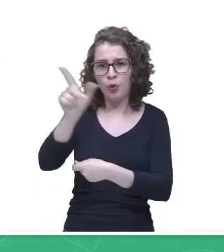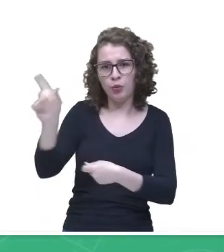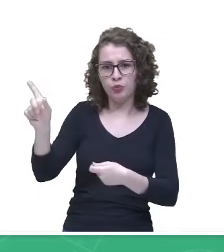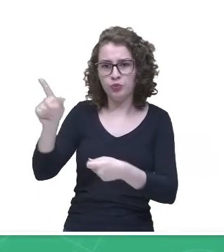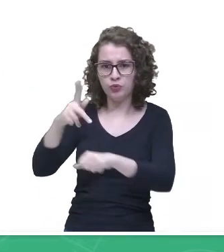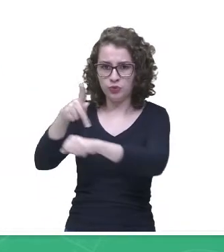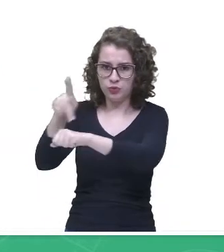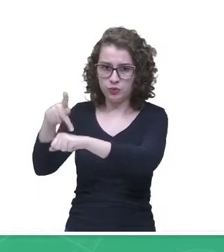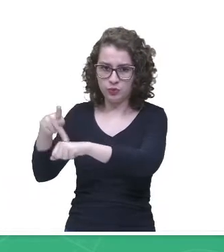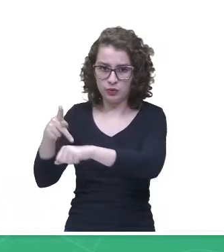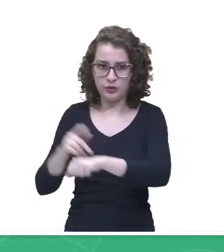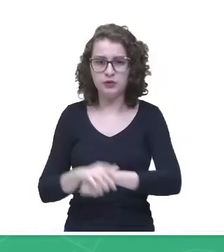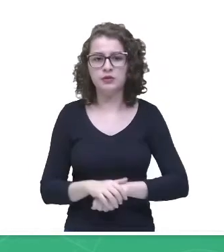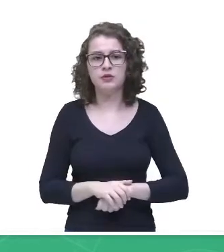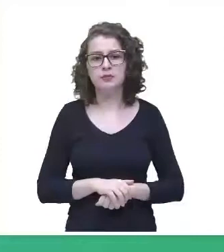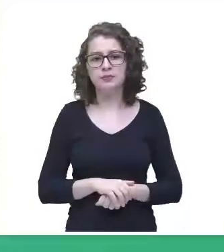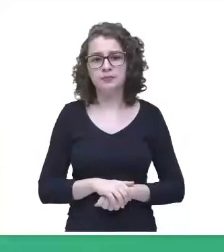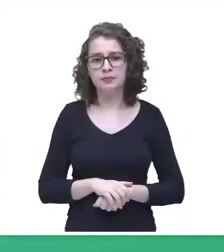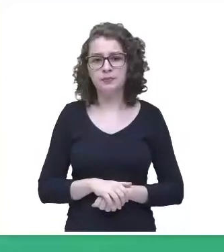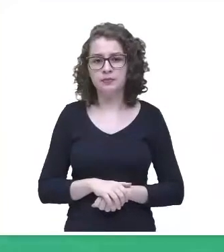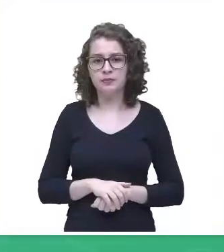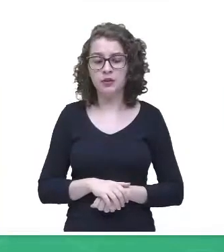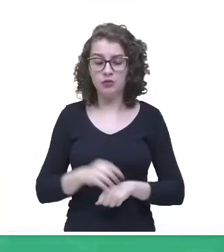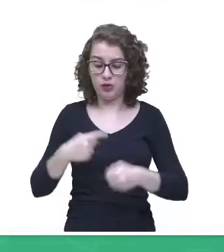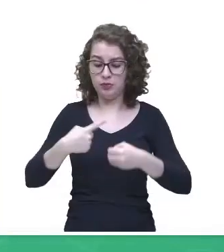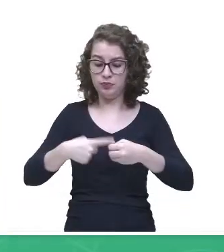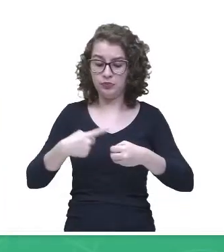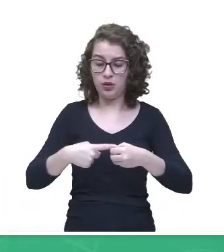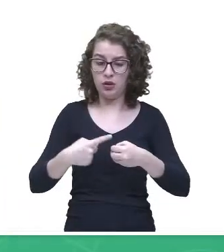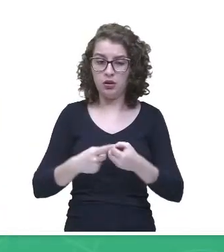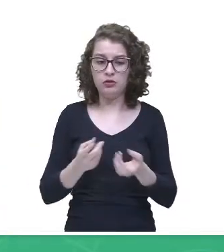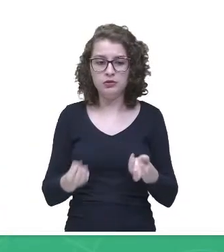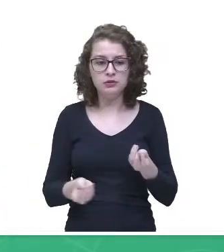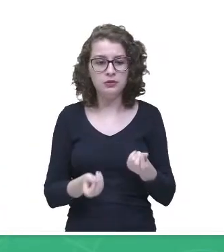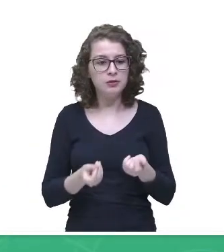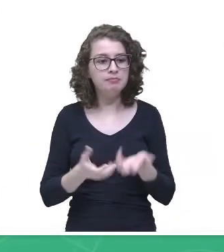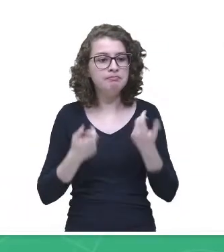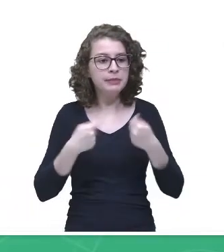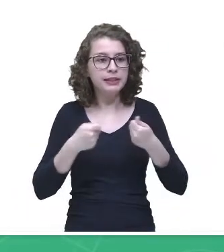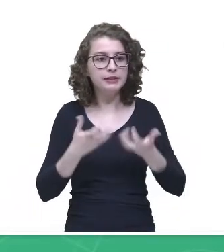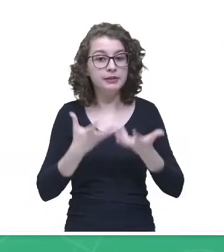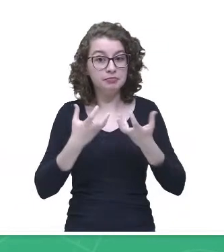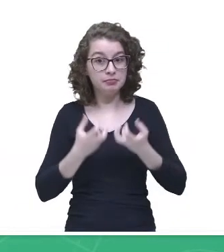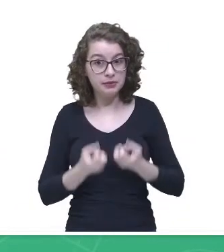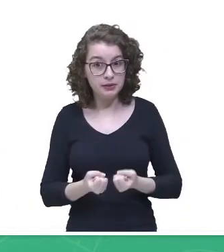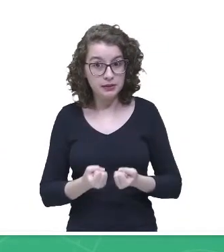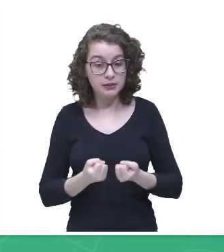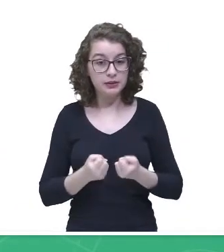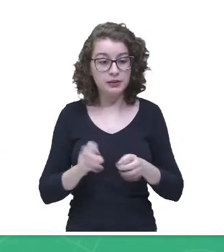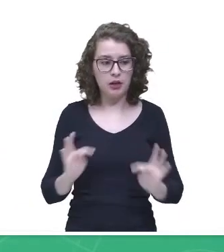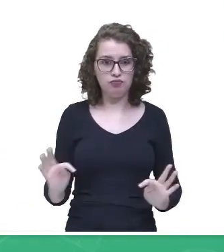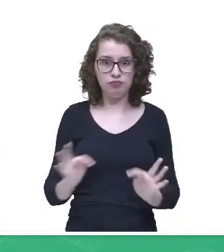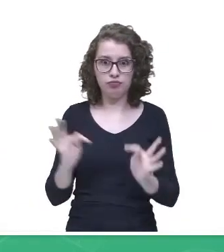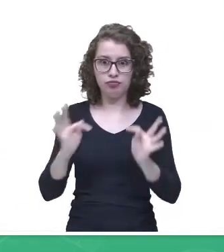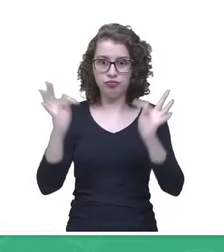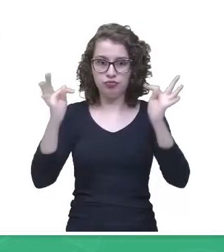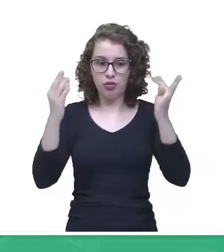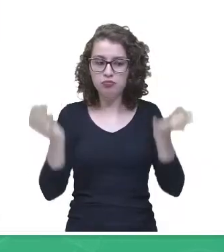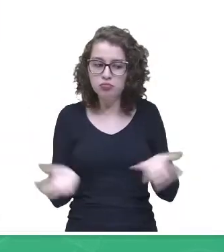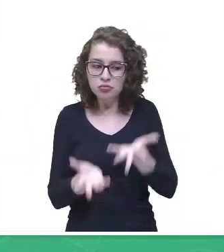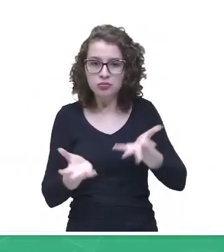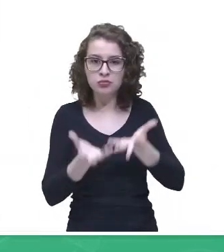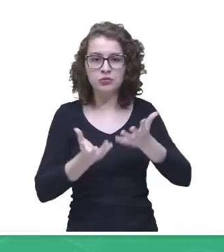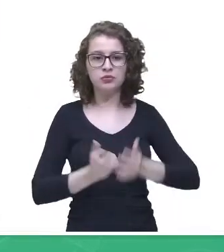financeiros internacionais. Essas cidades vão contar com investimento em tecnologia de ponta, tá? E